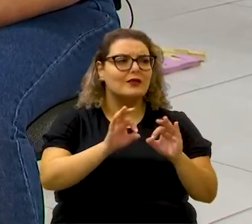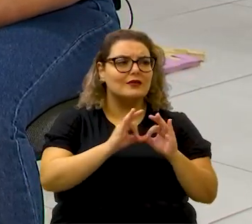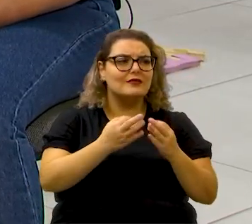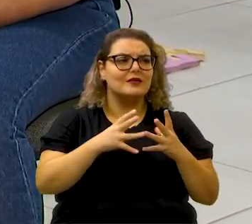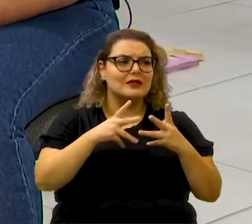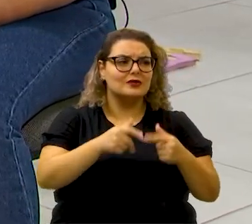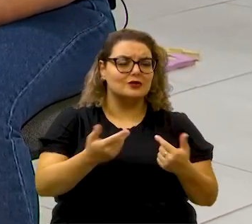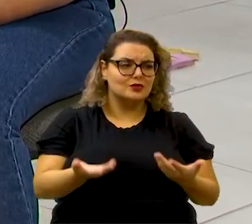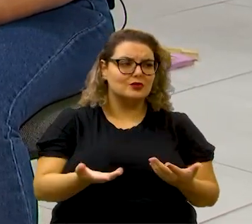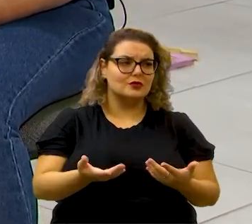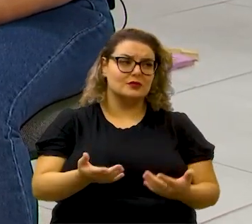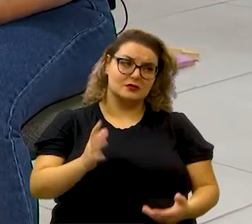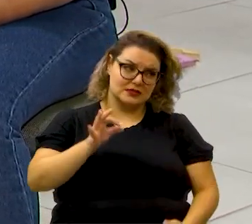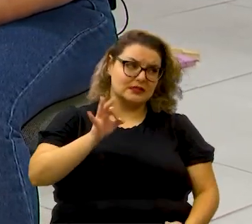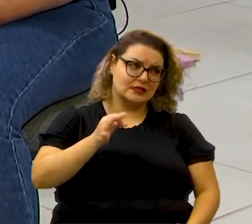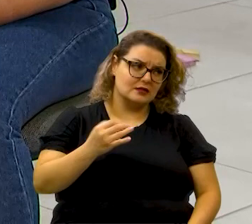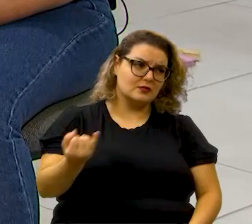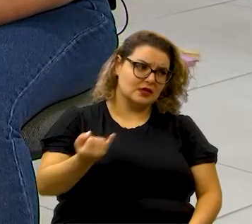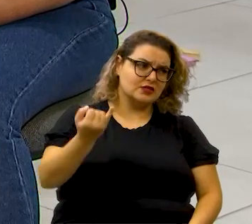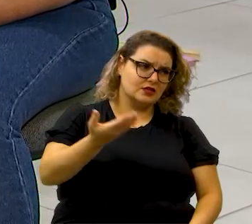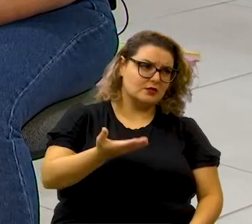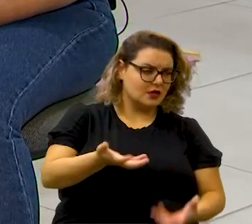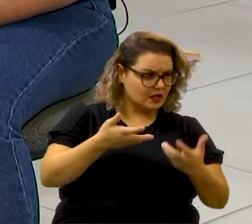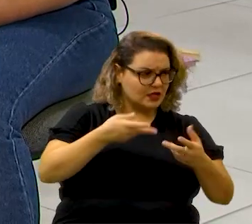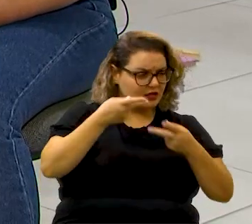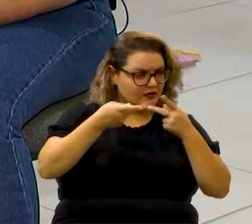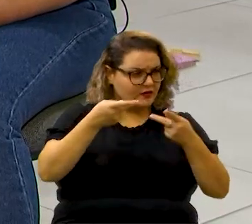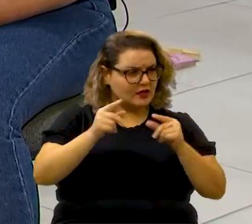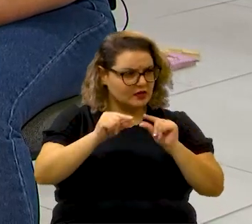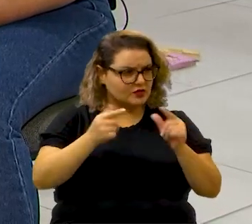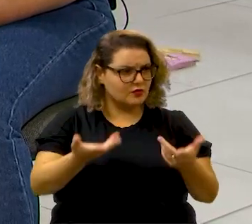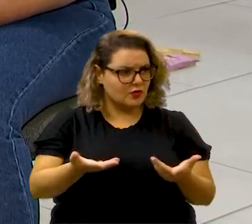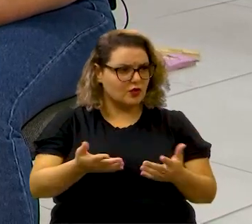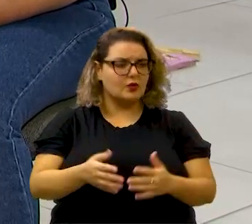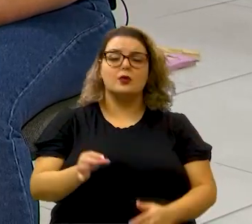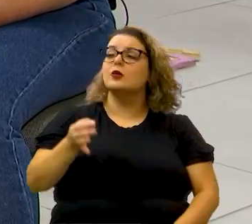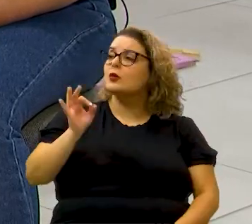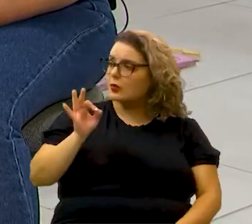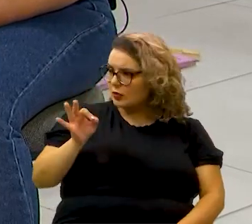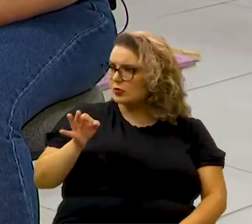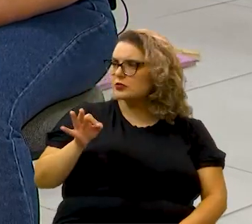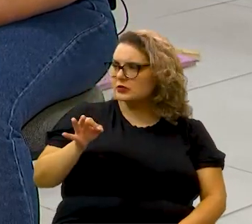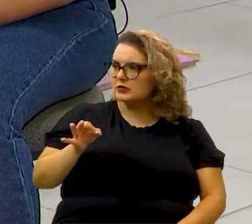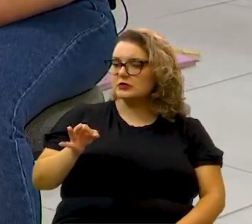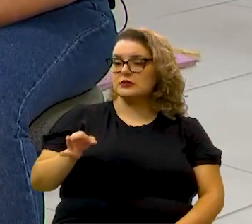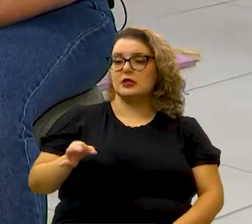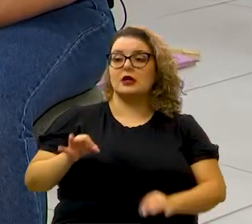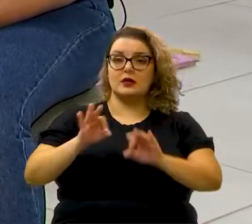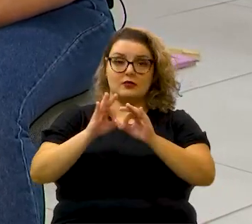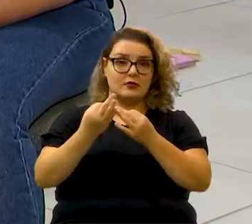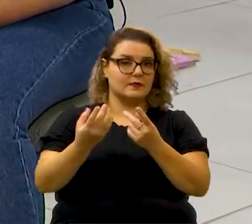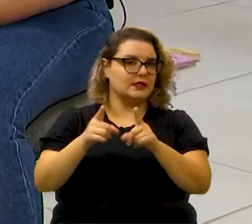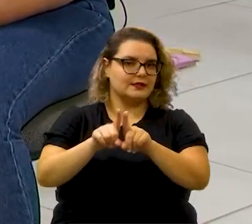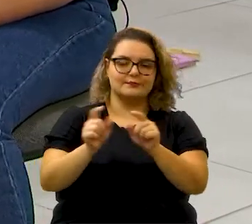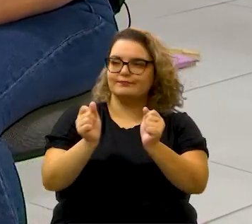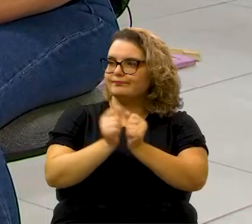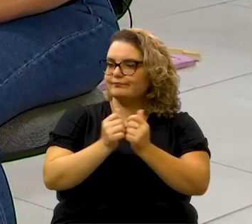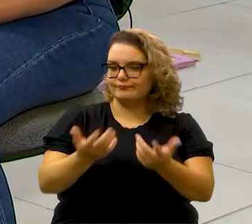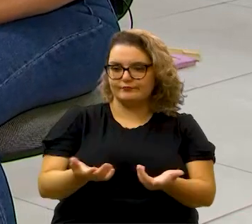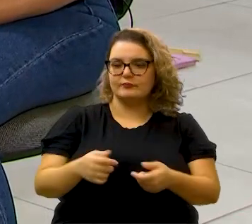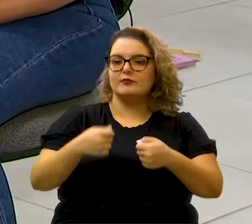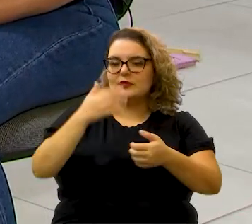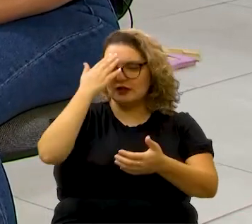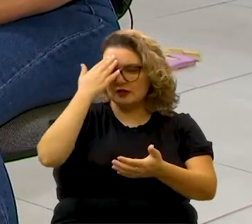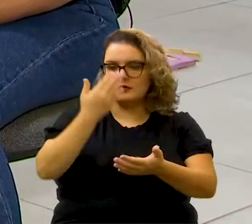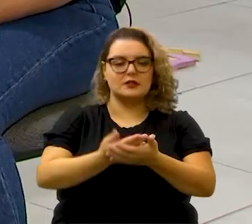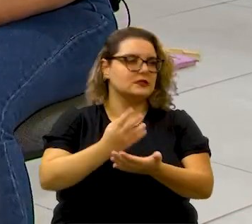nisso tudo? Certamente tem um papel fundamental também, né? Gostaria que você falasse um pouco sobre isso. Com certeza, a família precisa ser muito